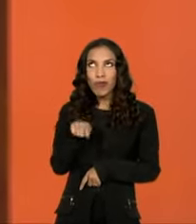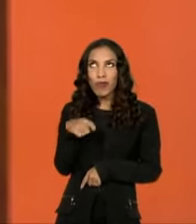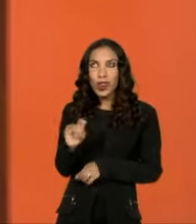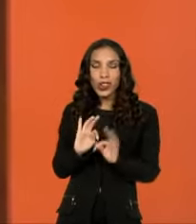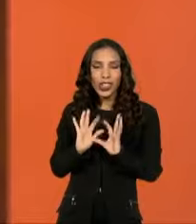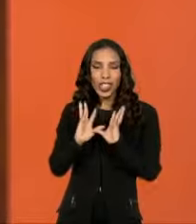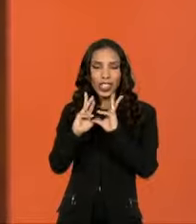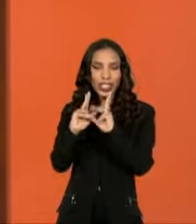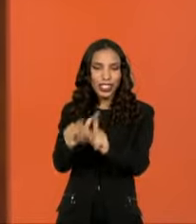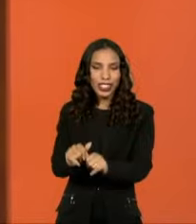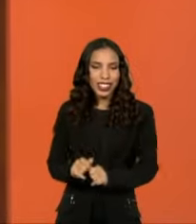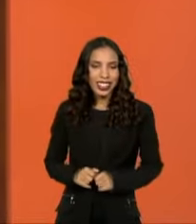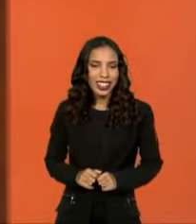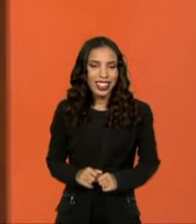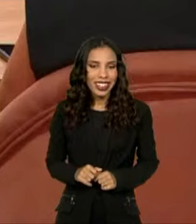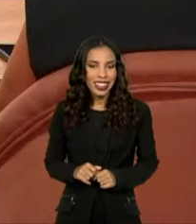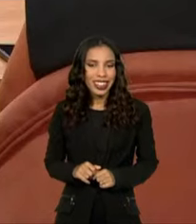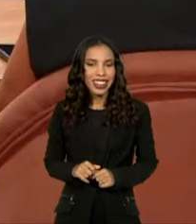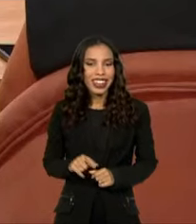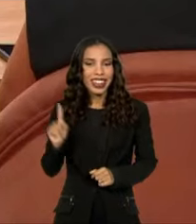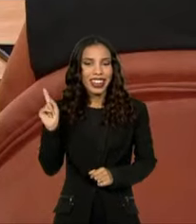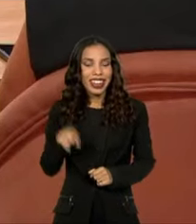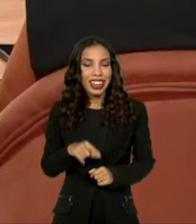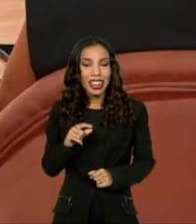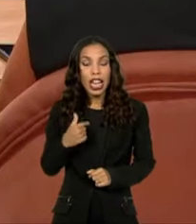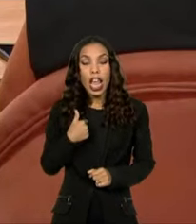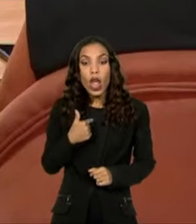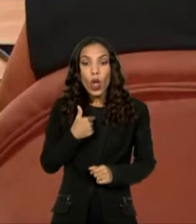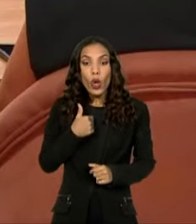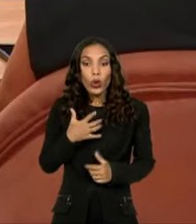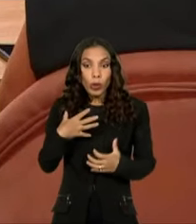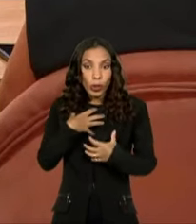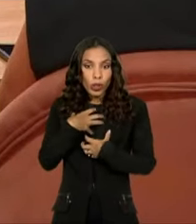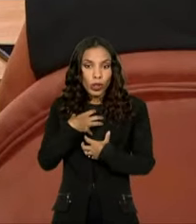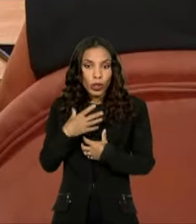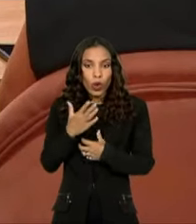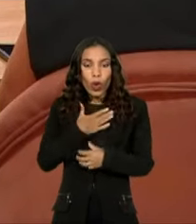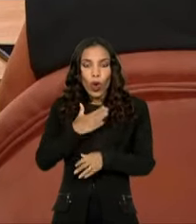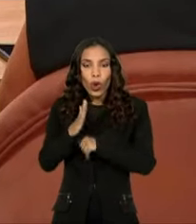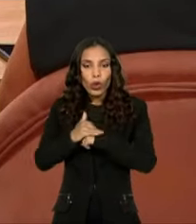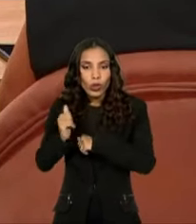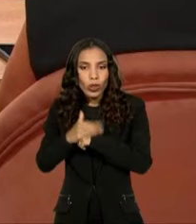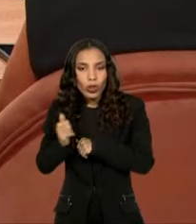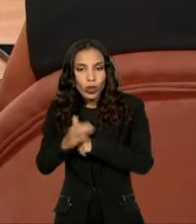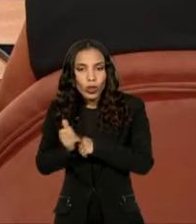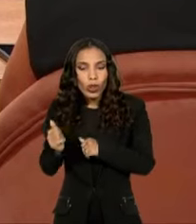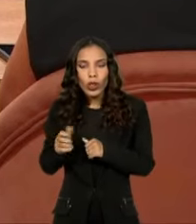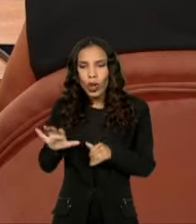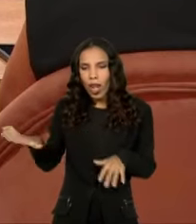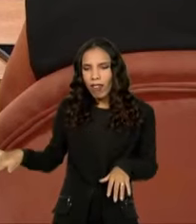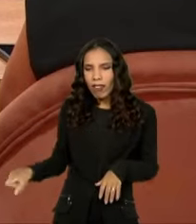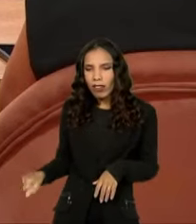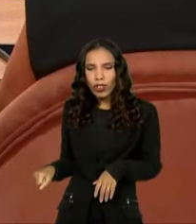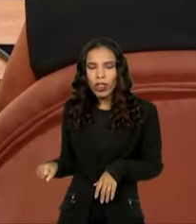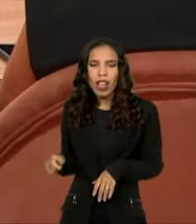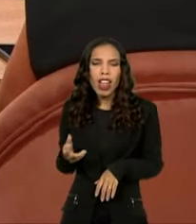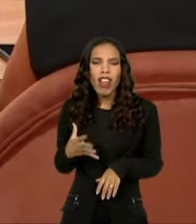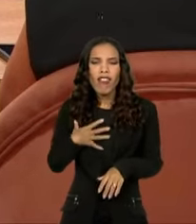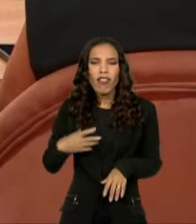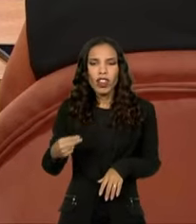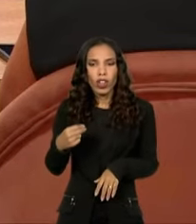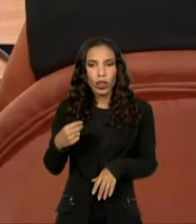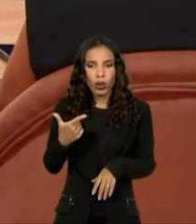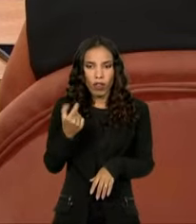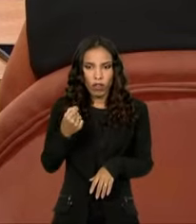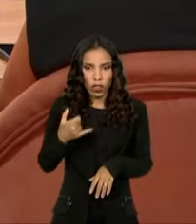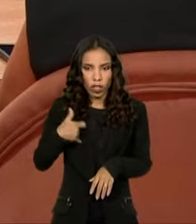Mas é mesmo. Eu gosto assim, várias vezes achando coisa, porque eu sou muito assim, eu gosto de fazer carinho, eu saio de mão dada com filho. Eu tive filho muito cedo, tive filho com 20